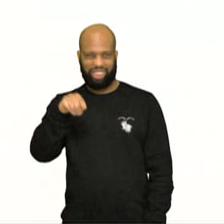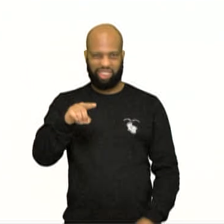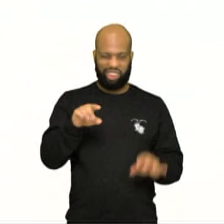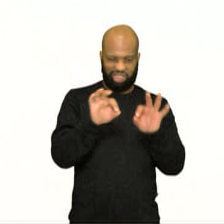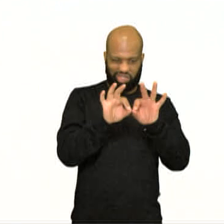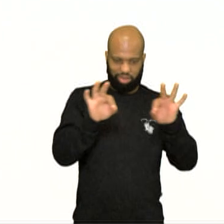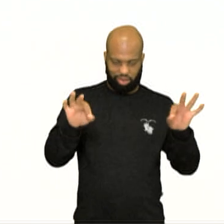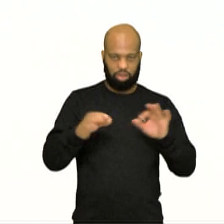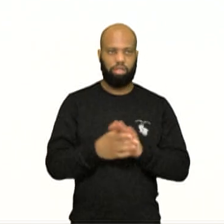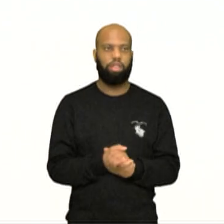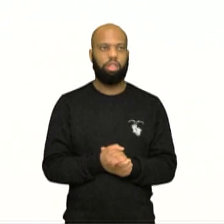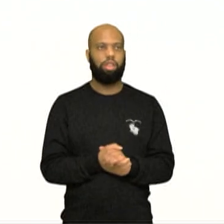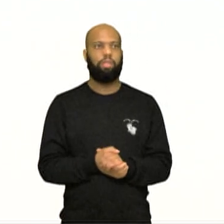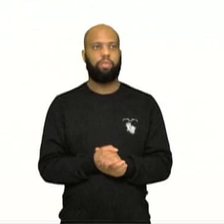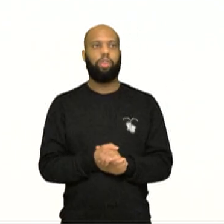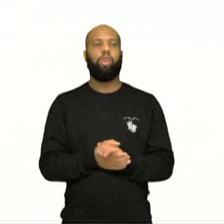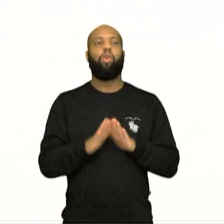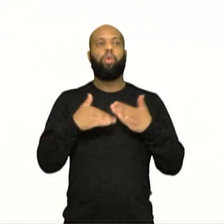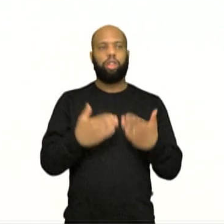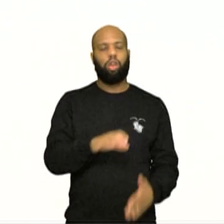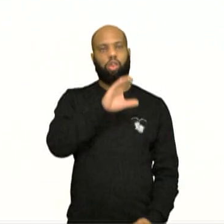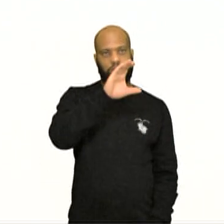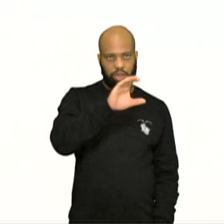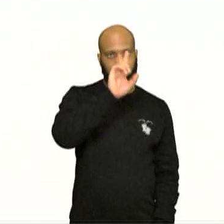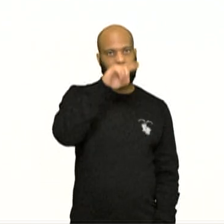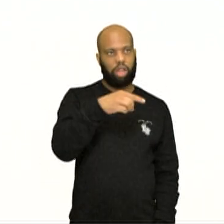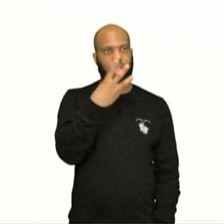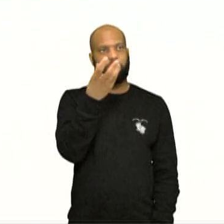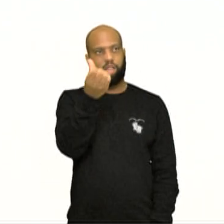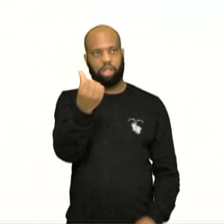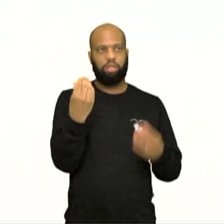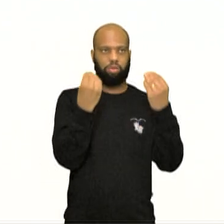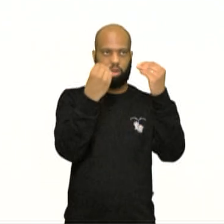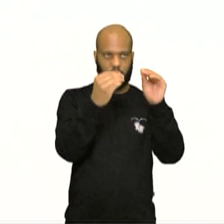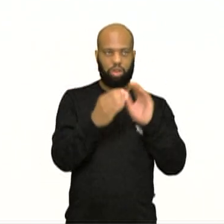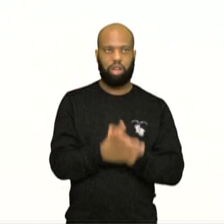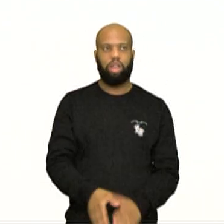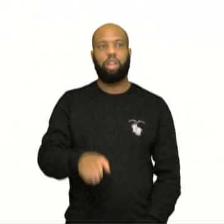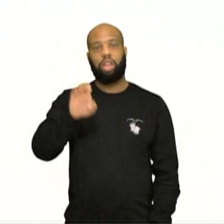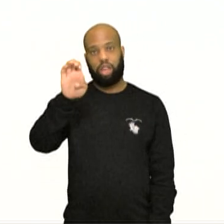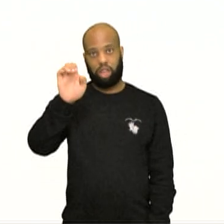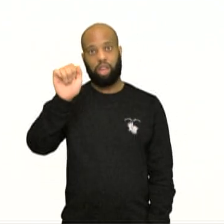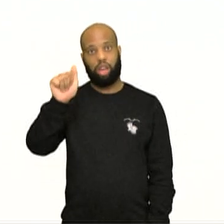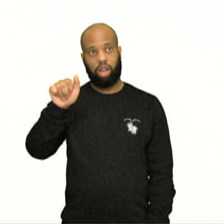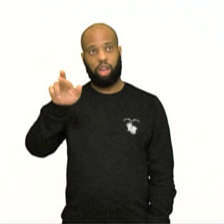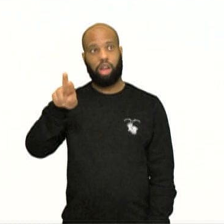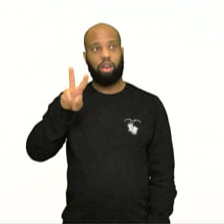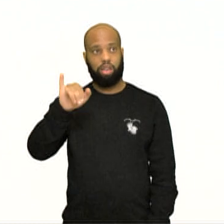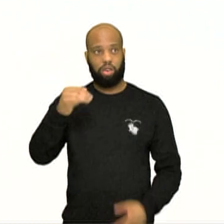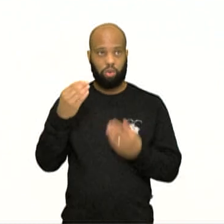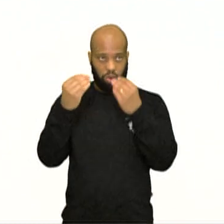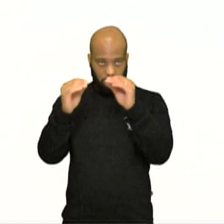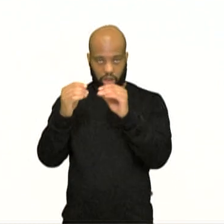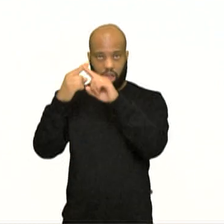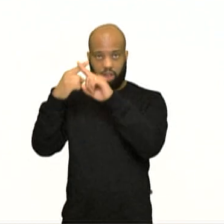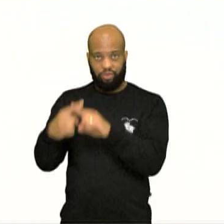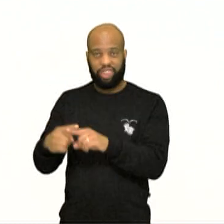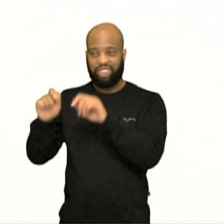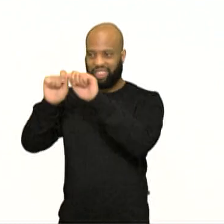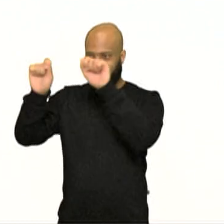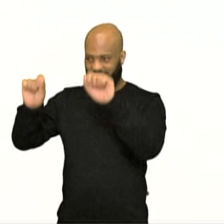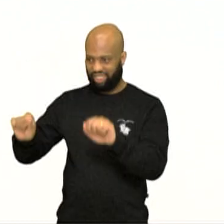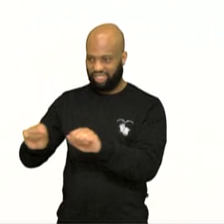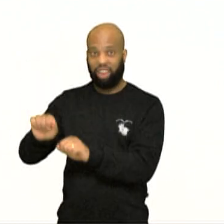faz isso para o capacitor, né, preenchido com ar. O epsilon do ar vezes a área vezes a distância. Lembrando